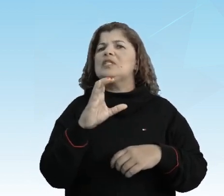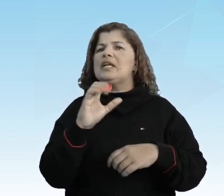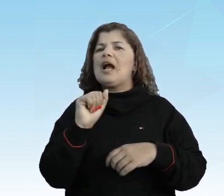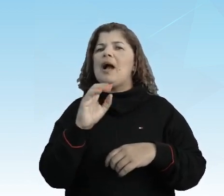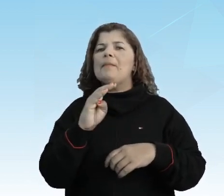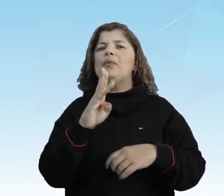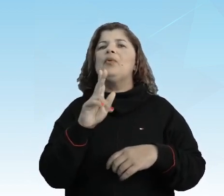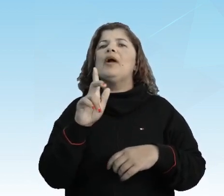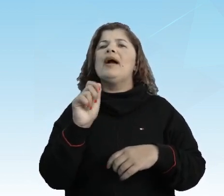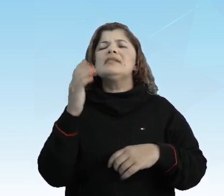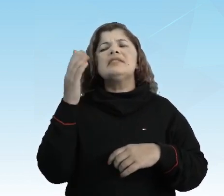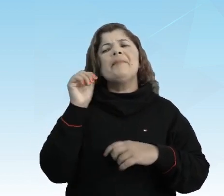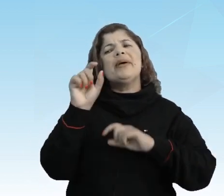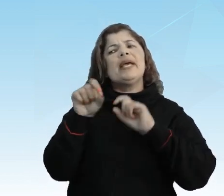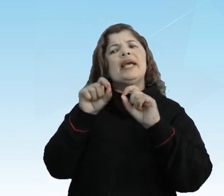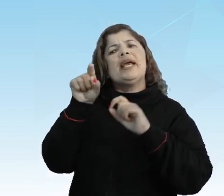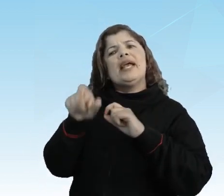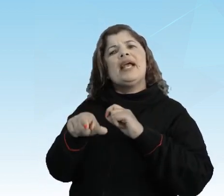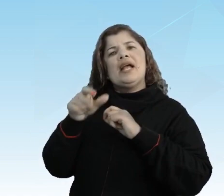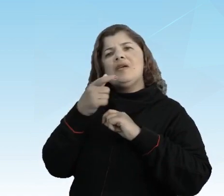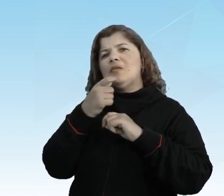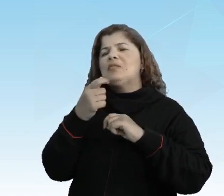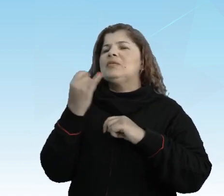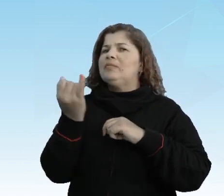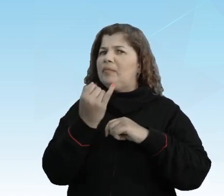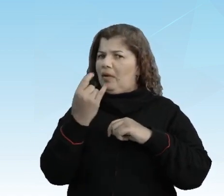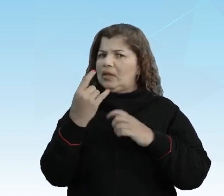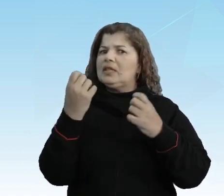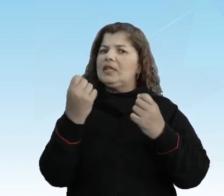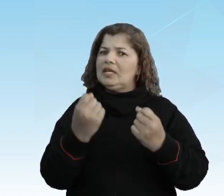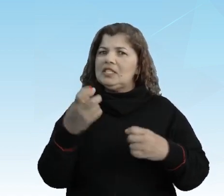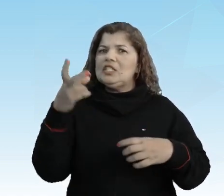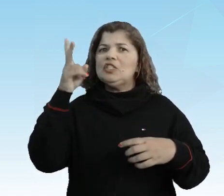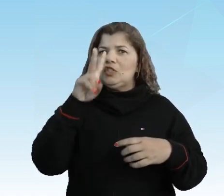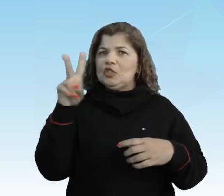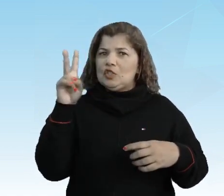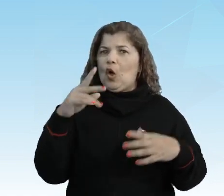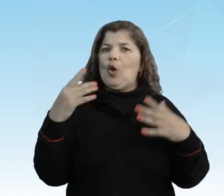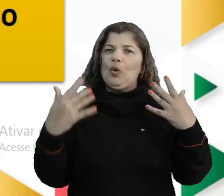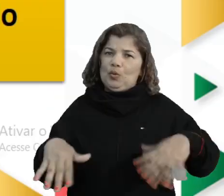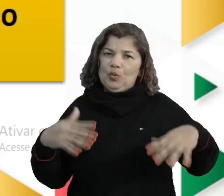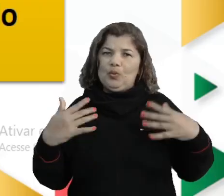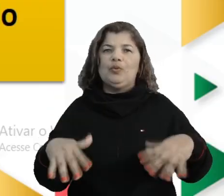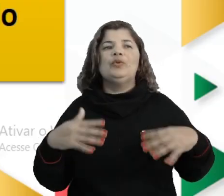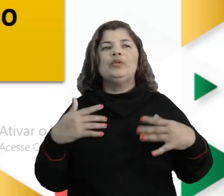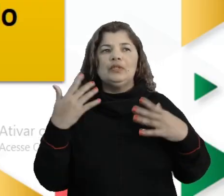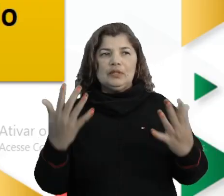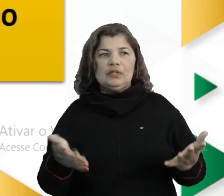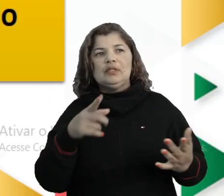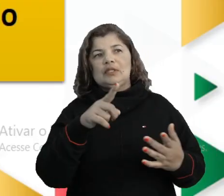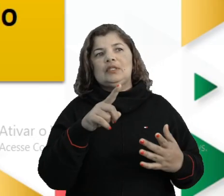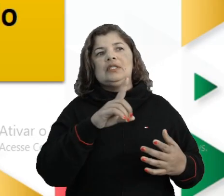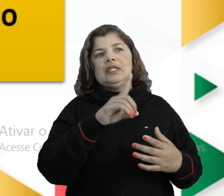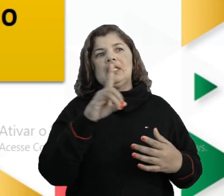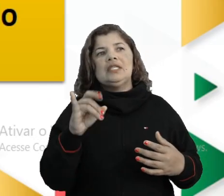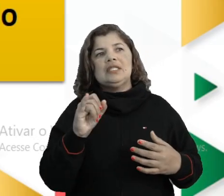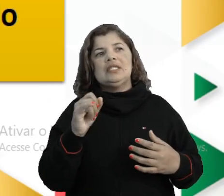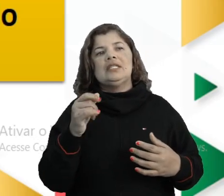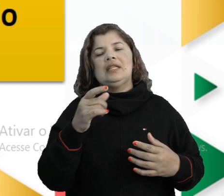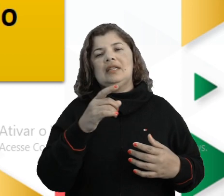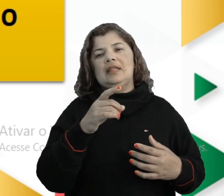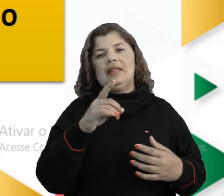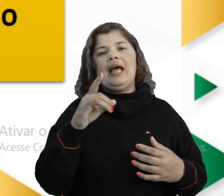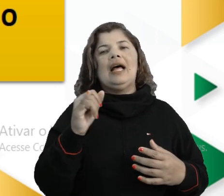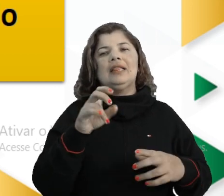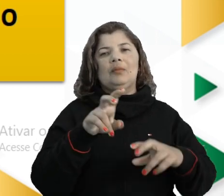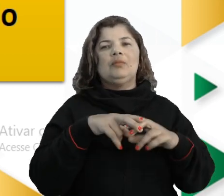Então é importante conhecer. Veja o peso da nossa história. E temos aqui, professor, justamente o porquê da data. Eu vou ler, o senhor pode explicar